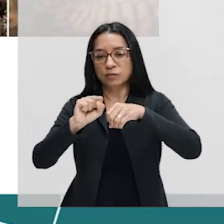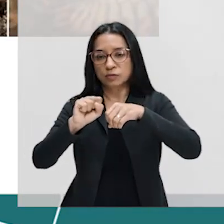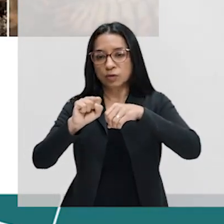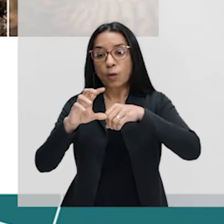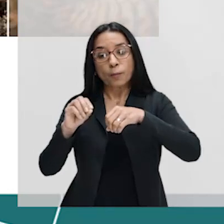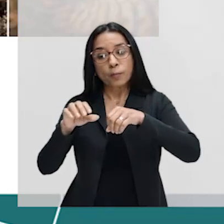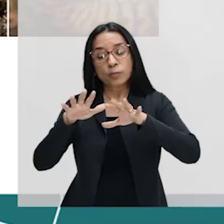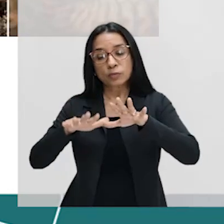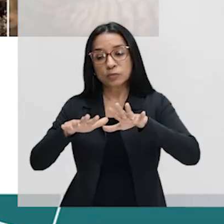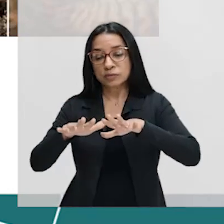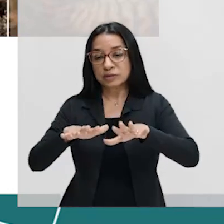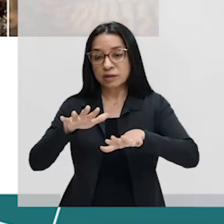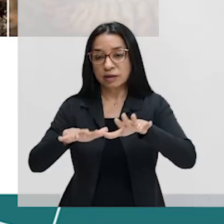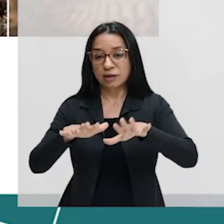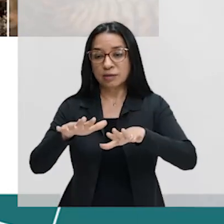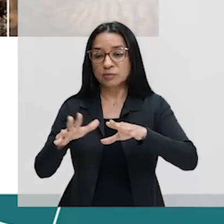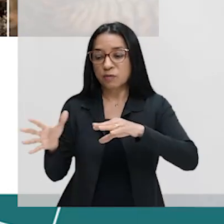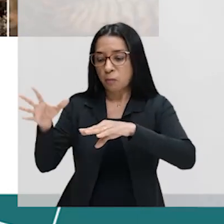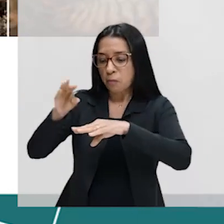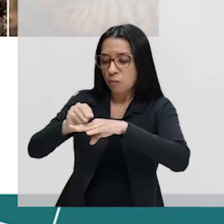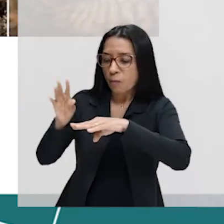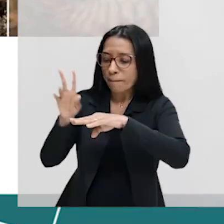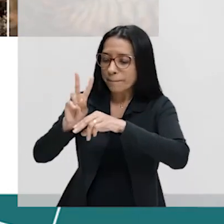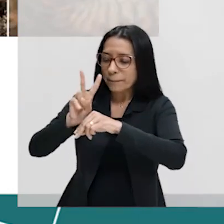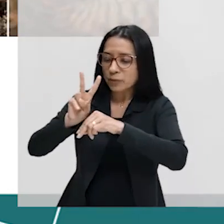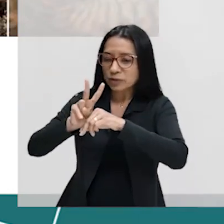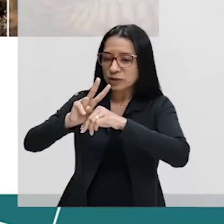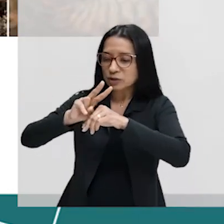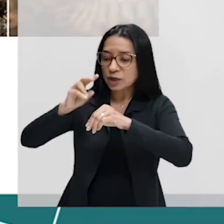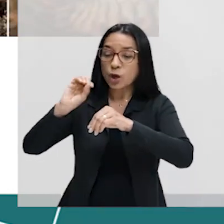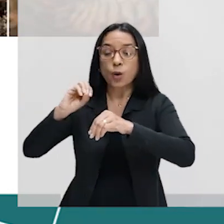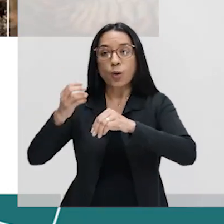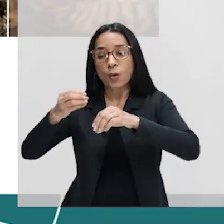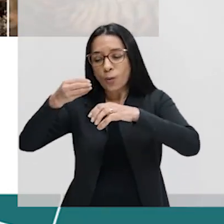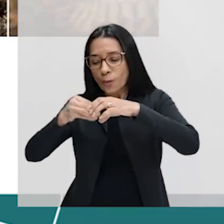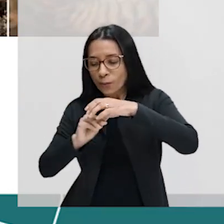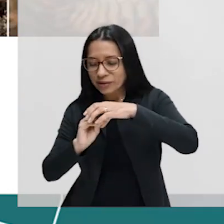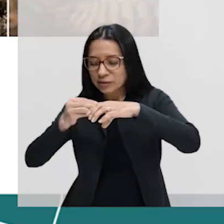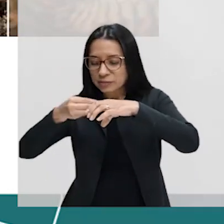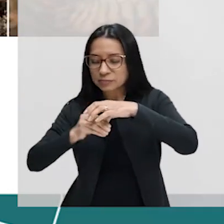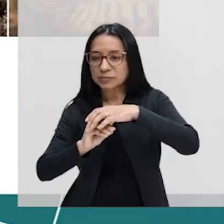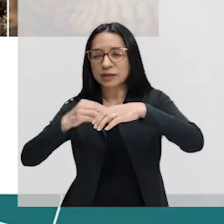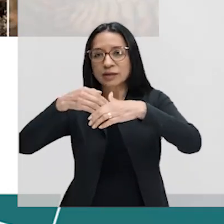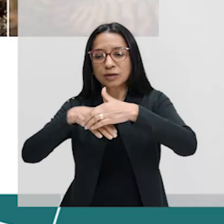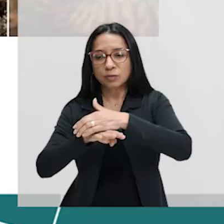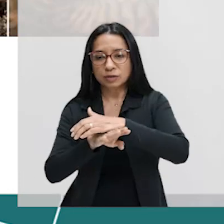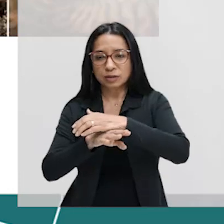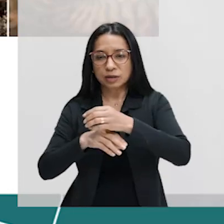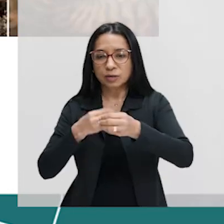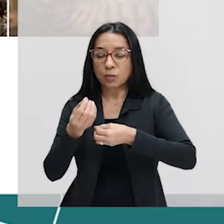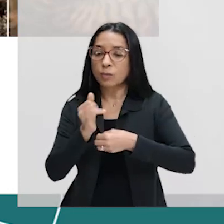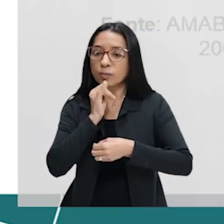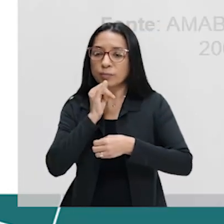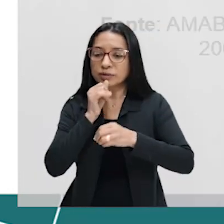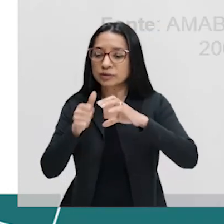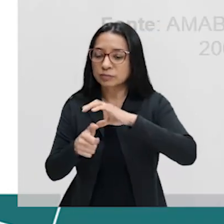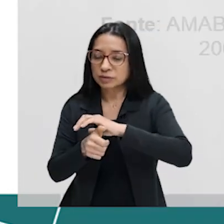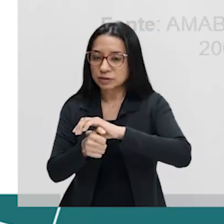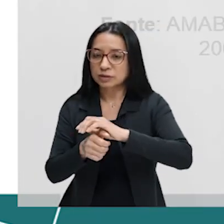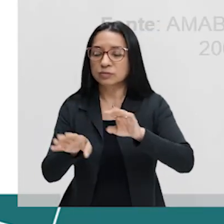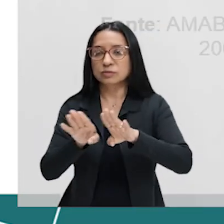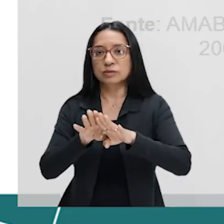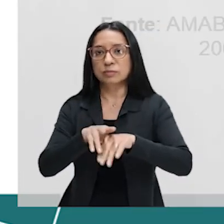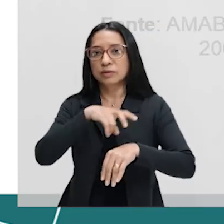eles vão cobrir com palha ou até mesmo enterrar na areia, tá? Como no caso de tartarugas e das cobras.